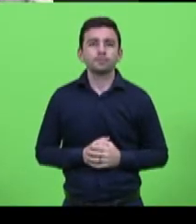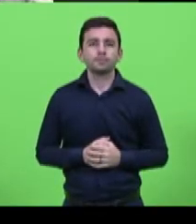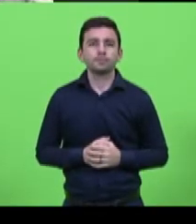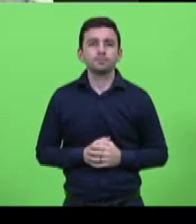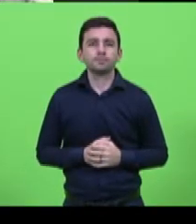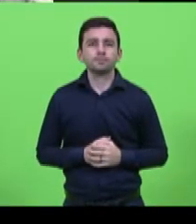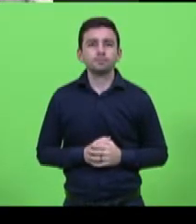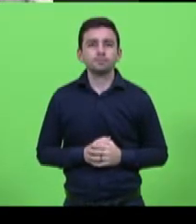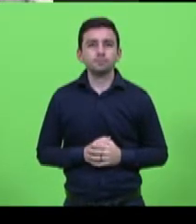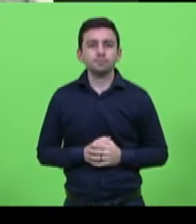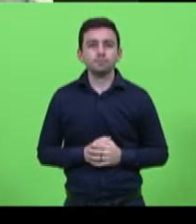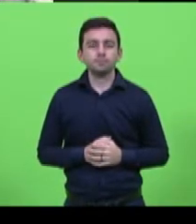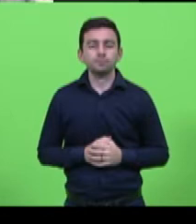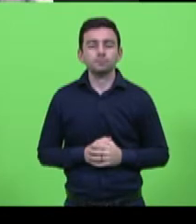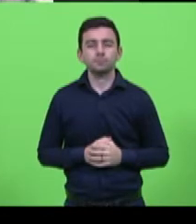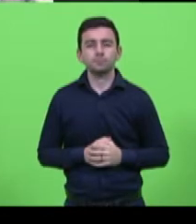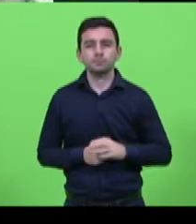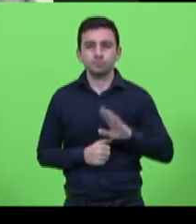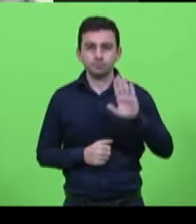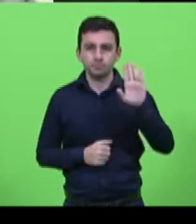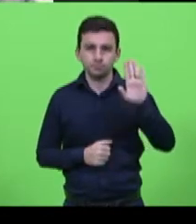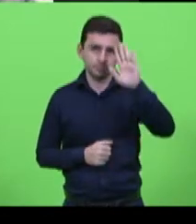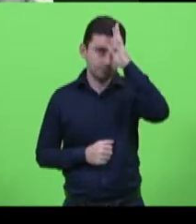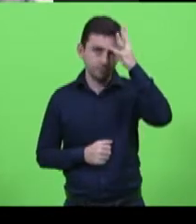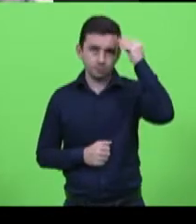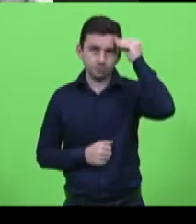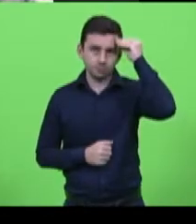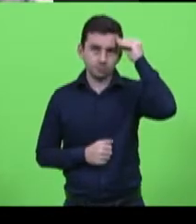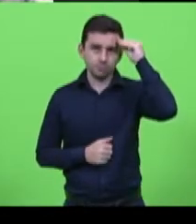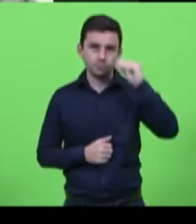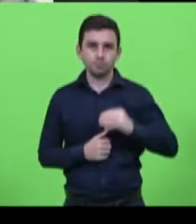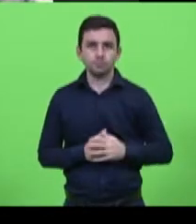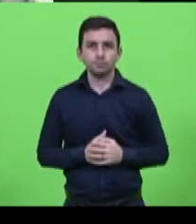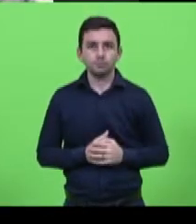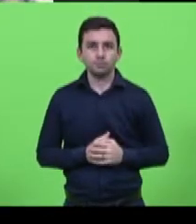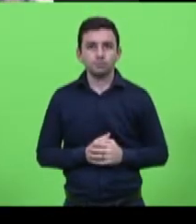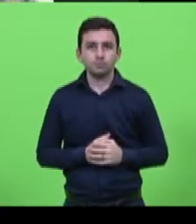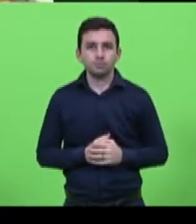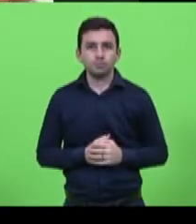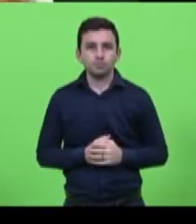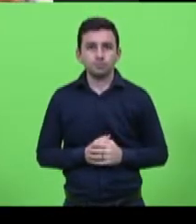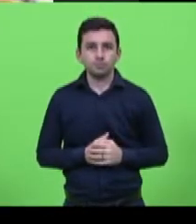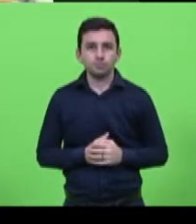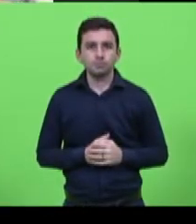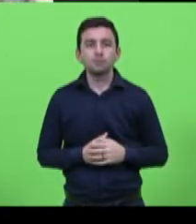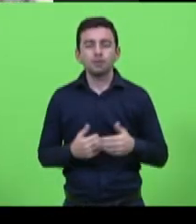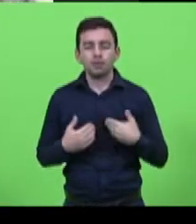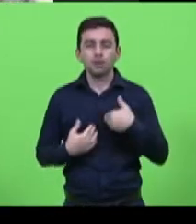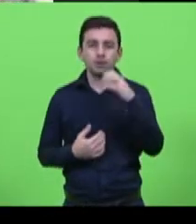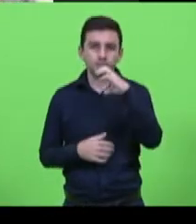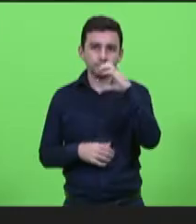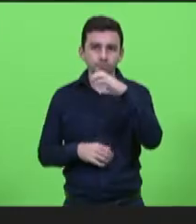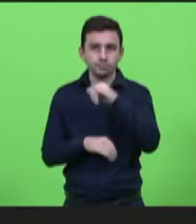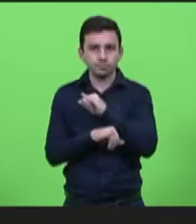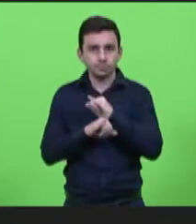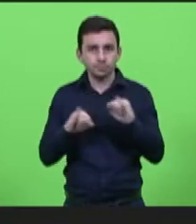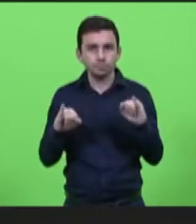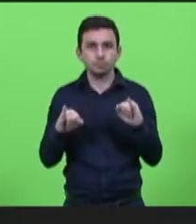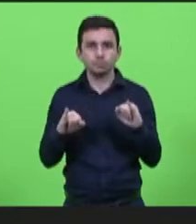Tem a palavra a deputada Luciane Carminati. De forma muito, muito breve, eu quero